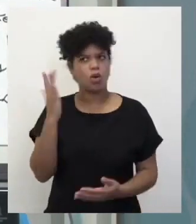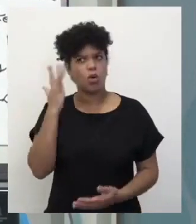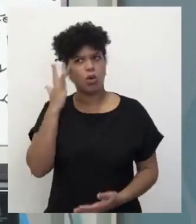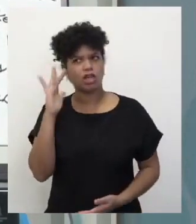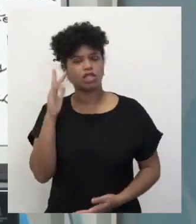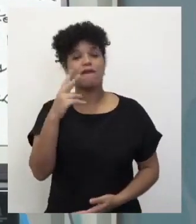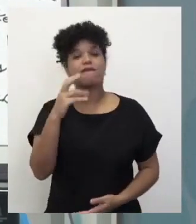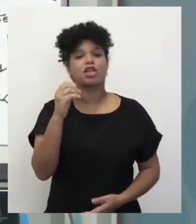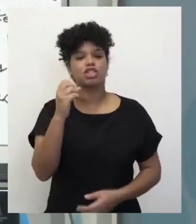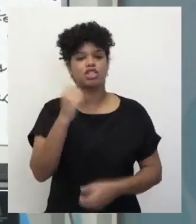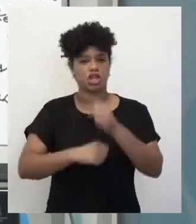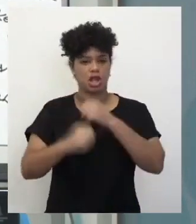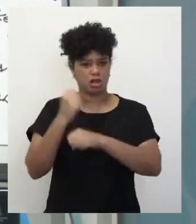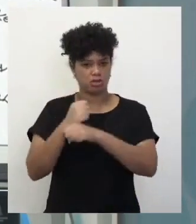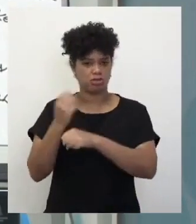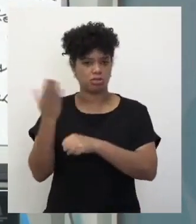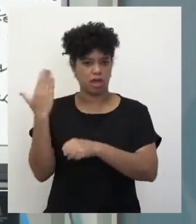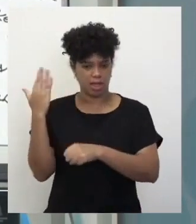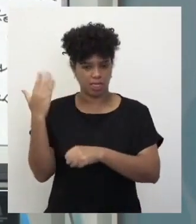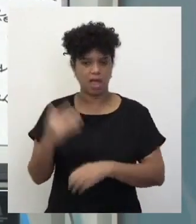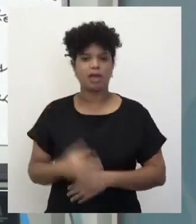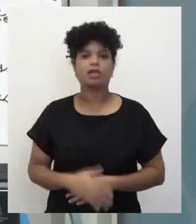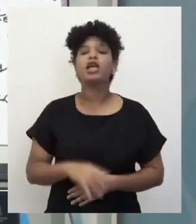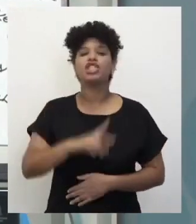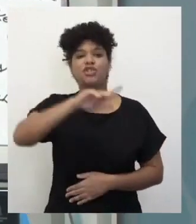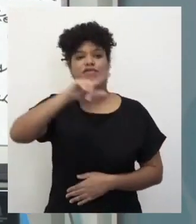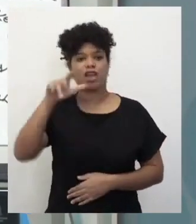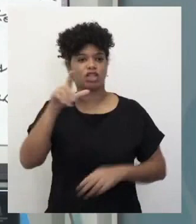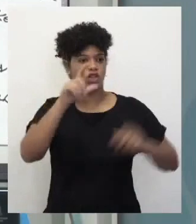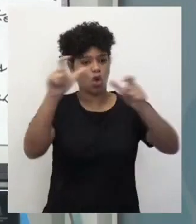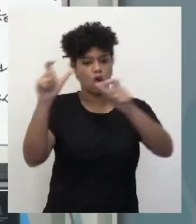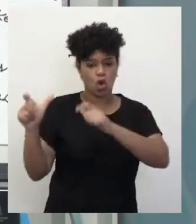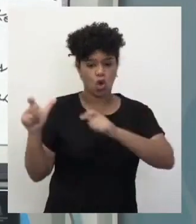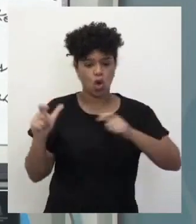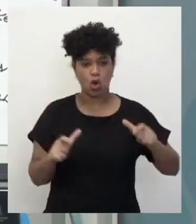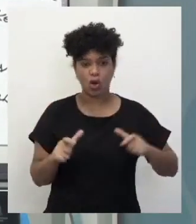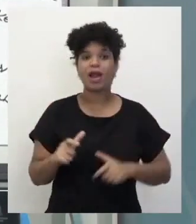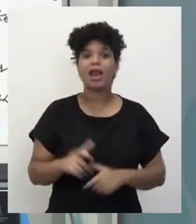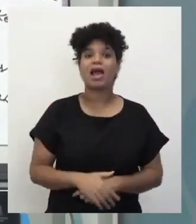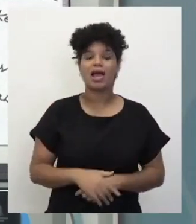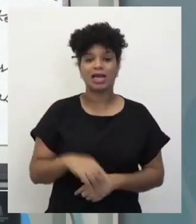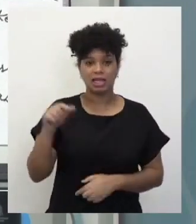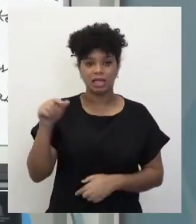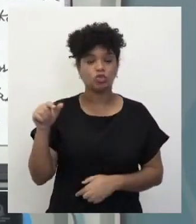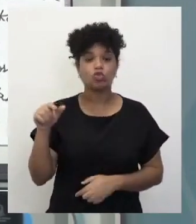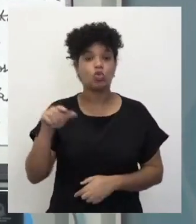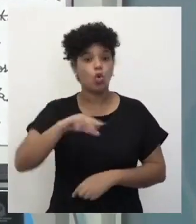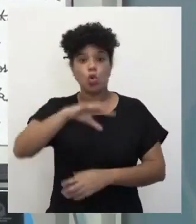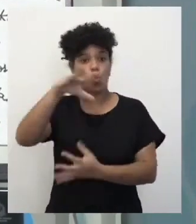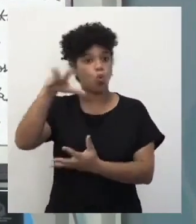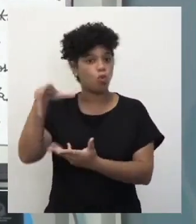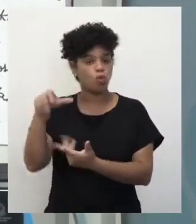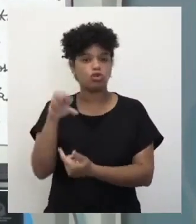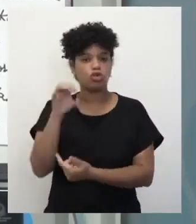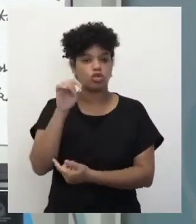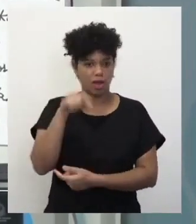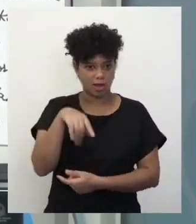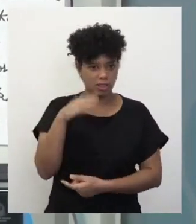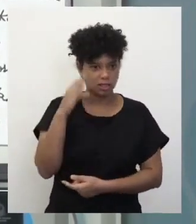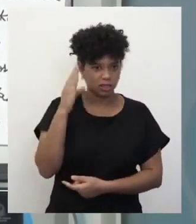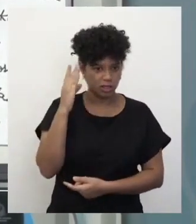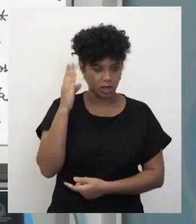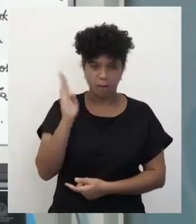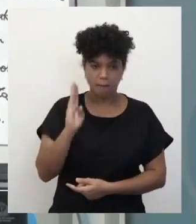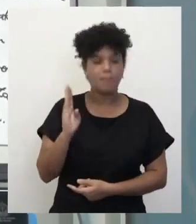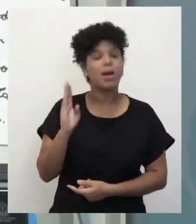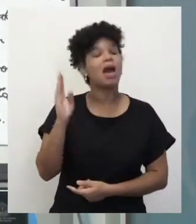Então, essa exposição, ela esteve em vários lugares, em vários museus do mundo. A Pinacoteca aqui do estado de São Paulo foi um deles. Mas essa exposição